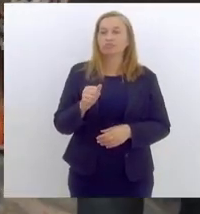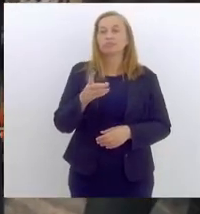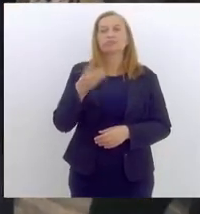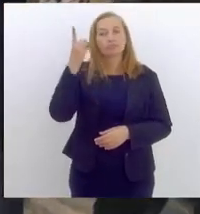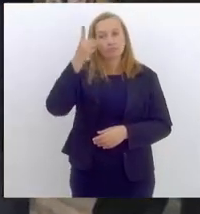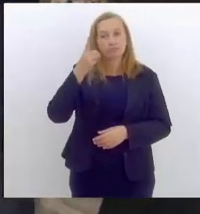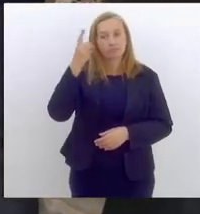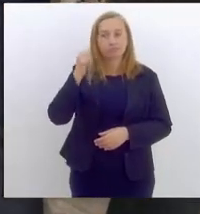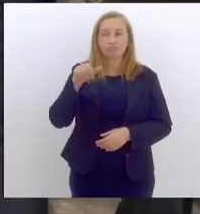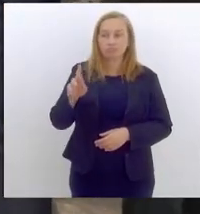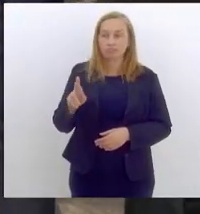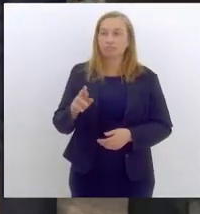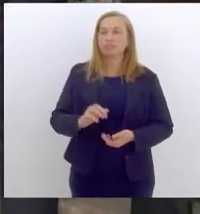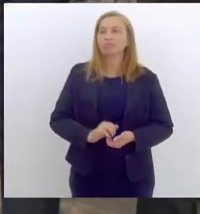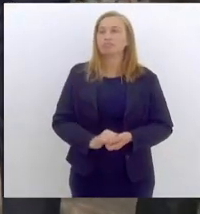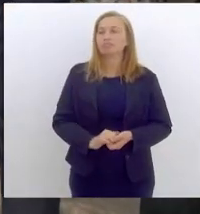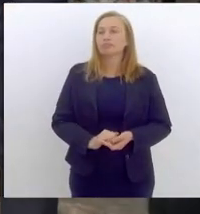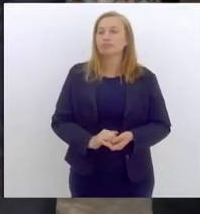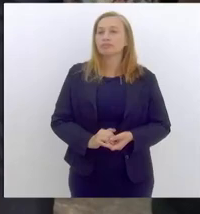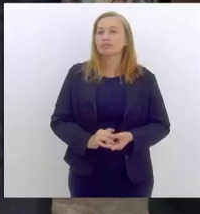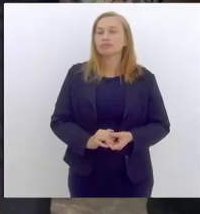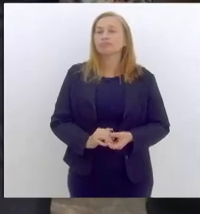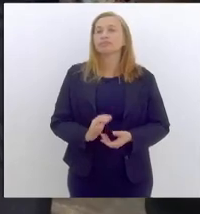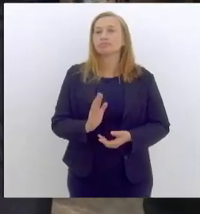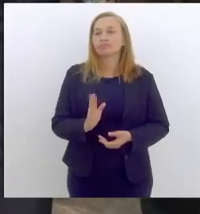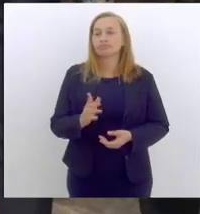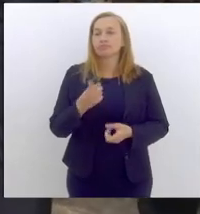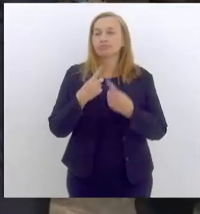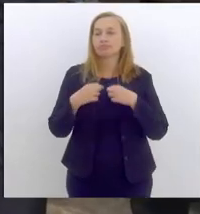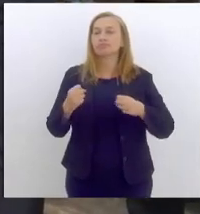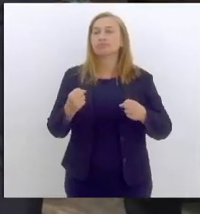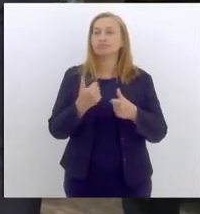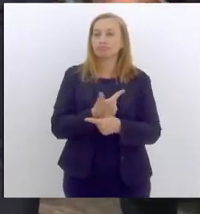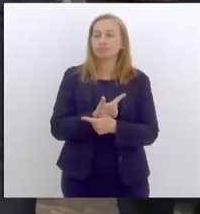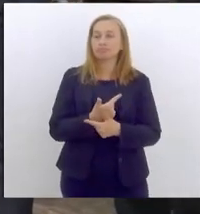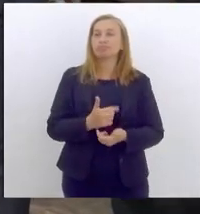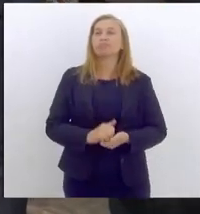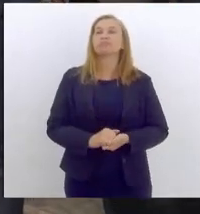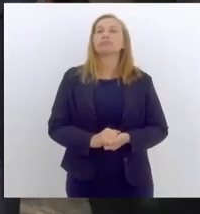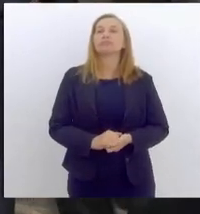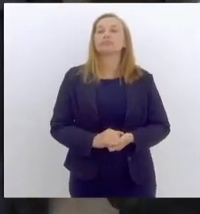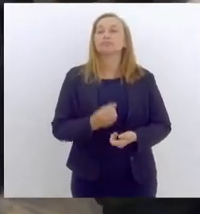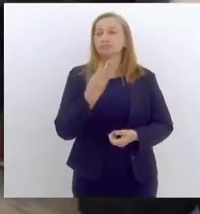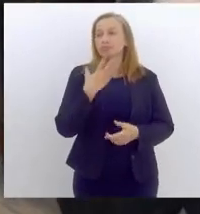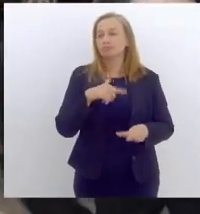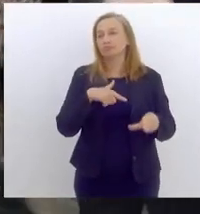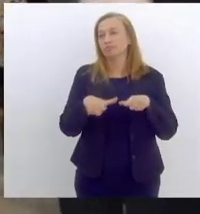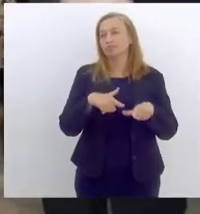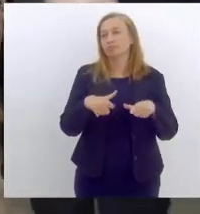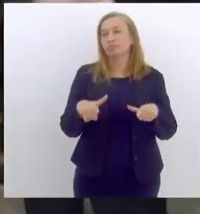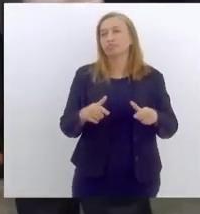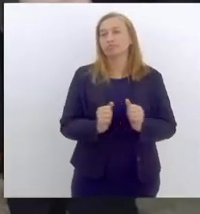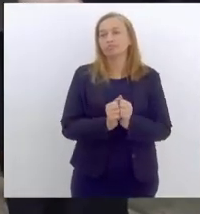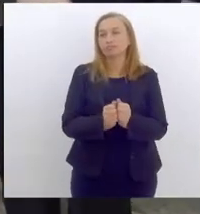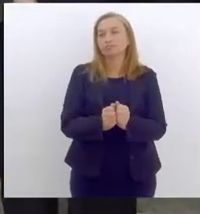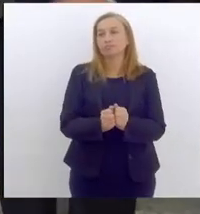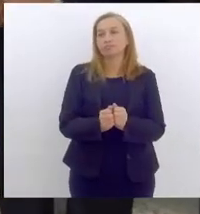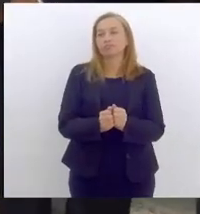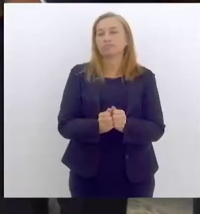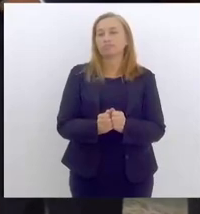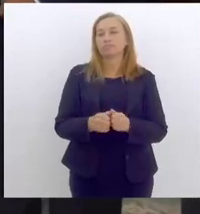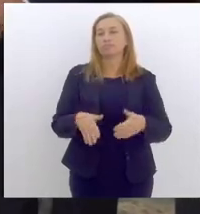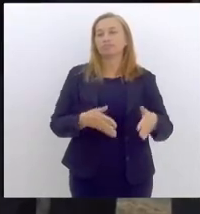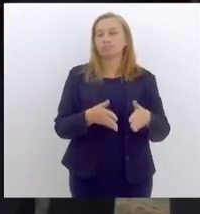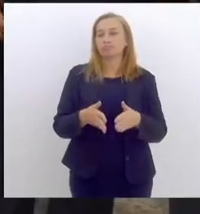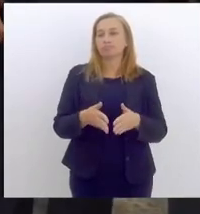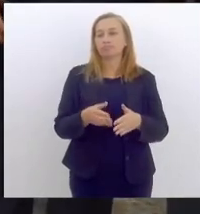deputado Rodrigo Barcelar e já desejo muita boa sorte e muito bom trabalho. Estaremos aqui juntos, caminhando